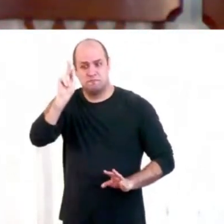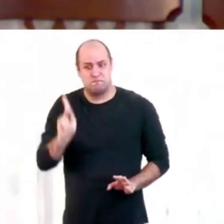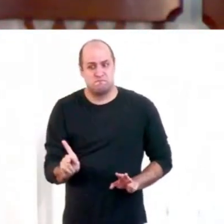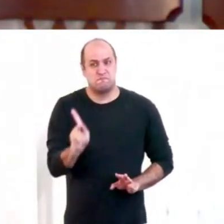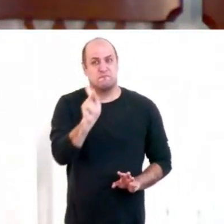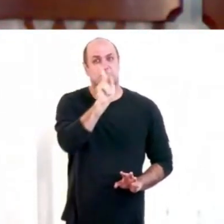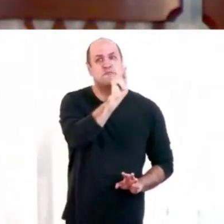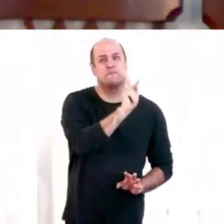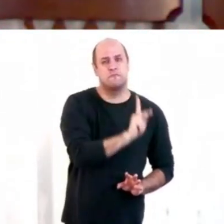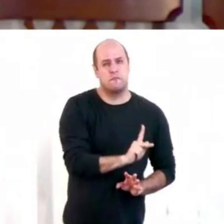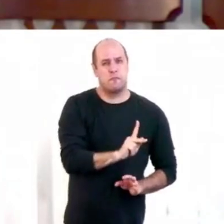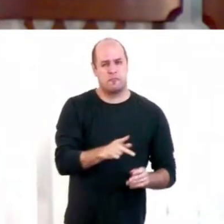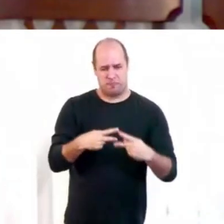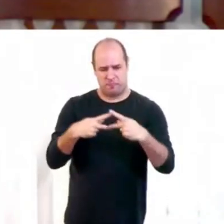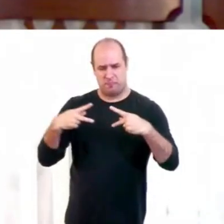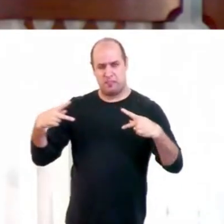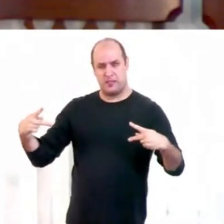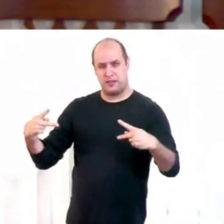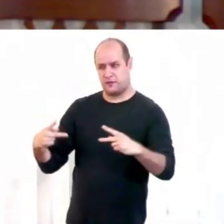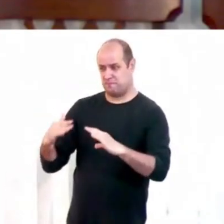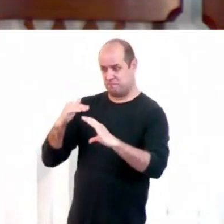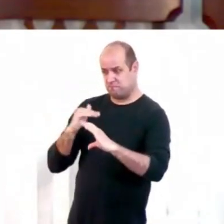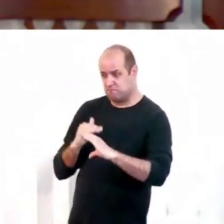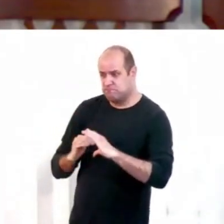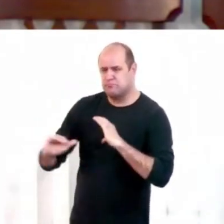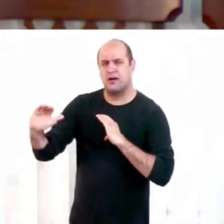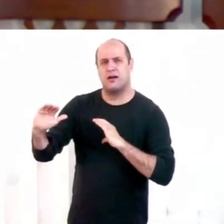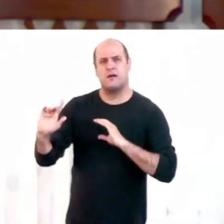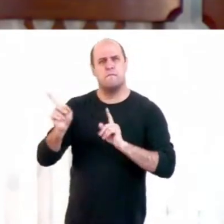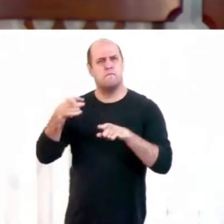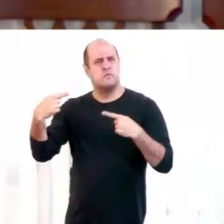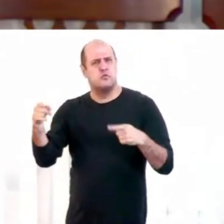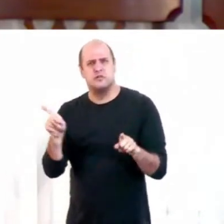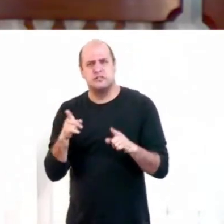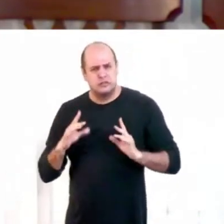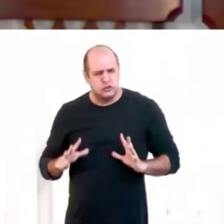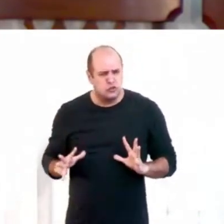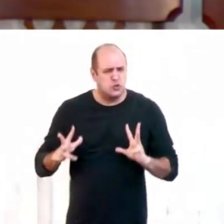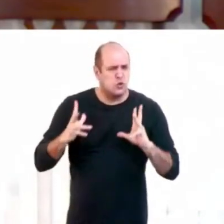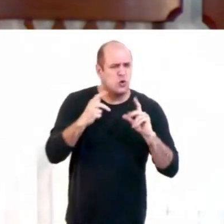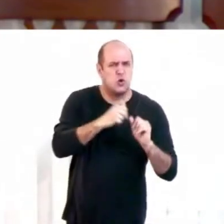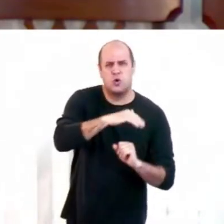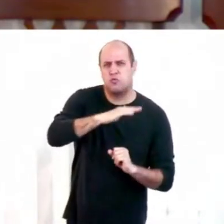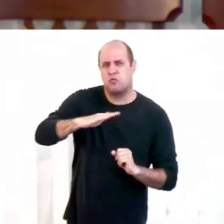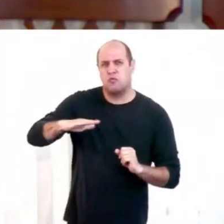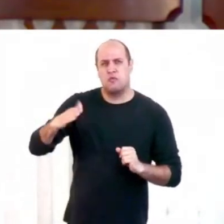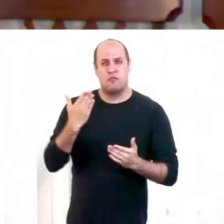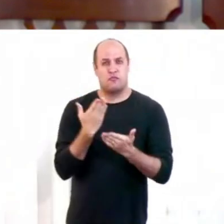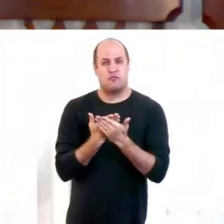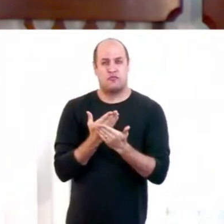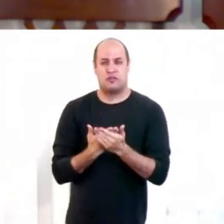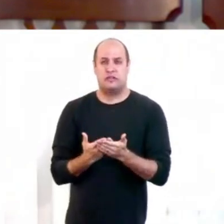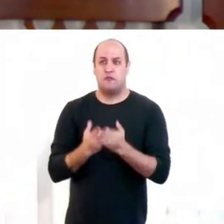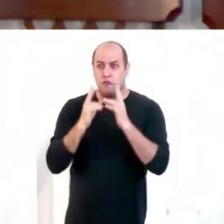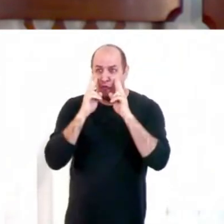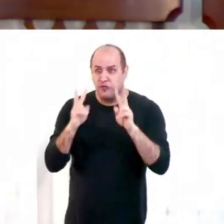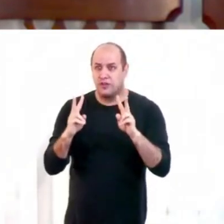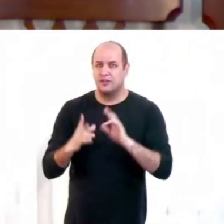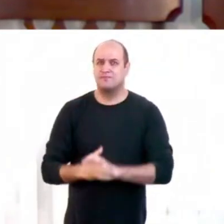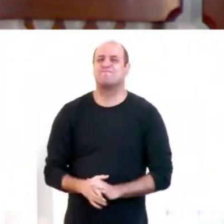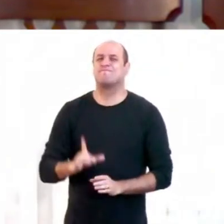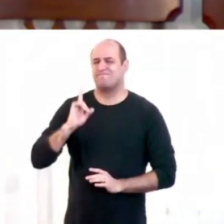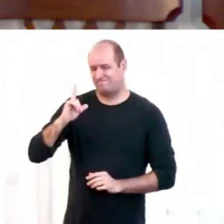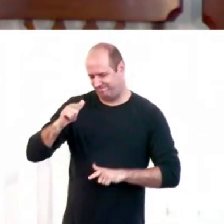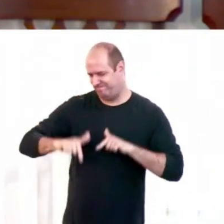deles colocasse a palavra de Deus, a cantata, para que todos os alunos assistissem. Isso é a mão de